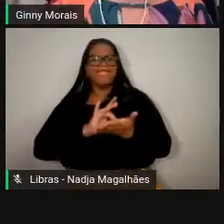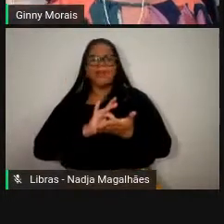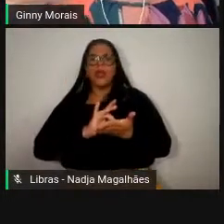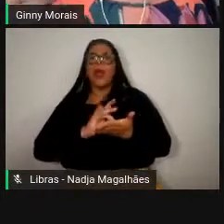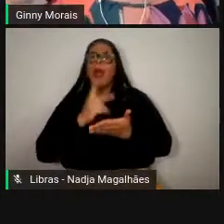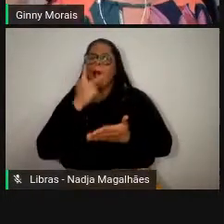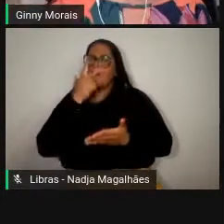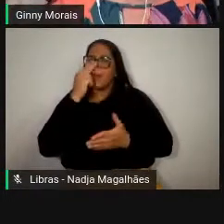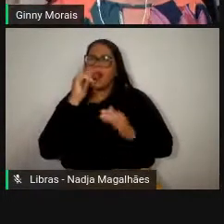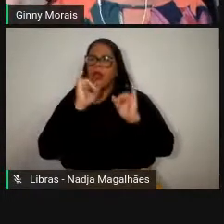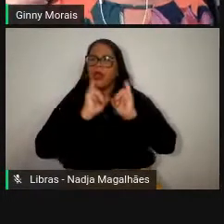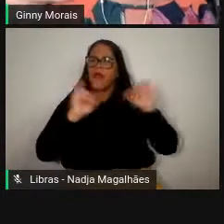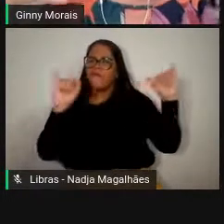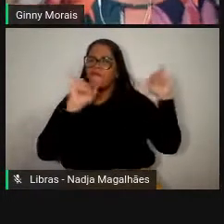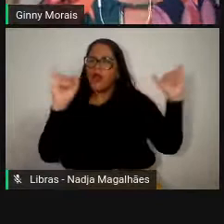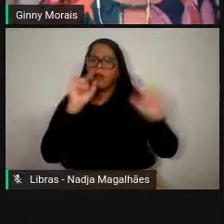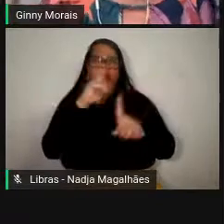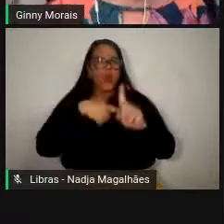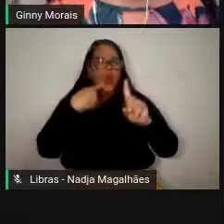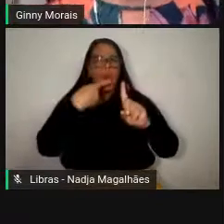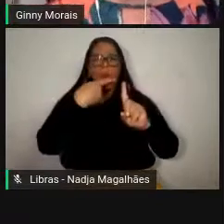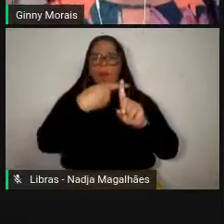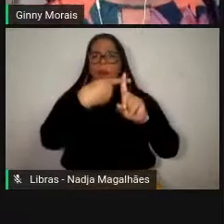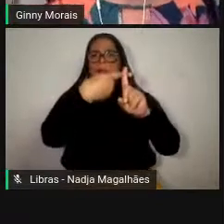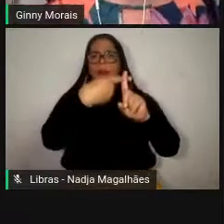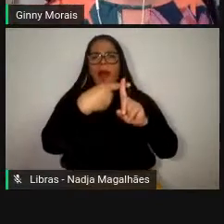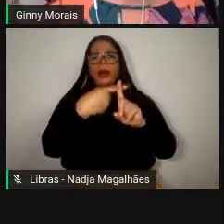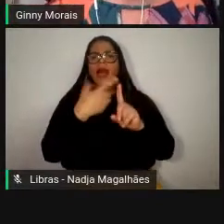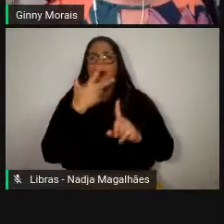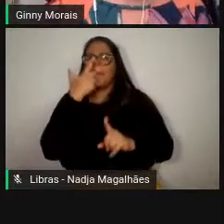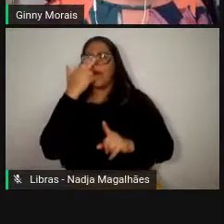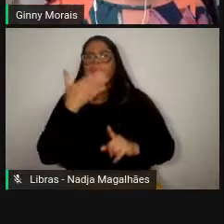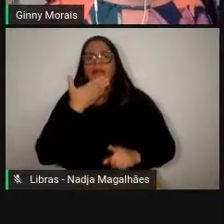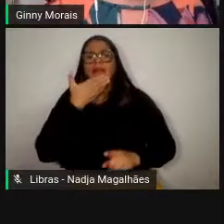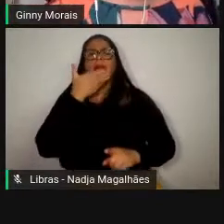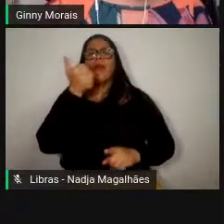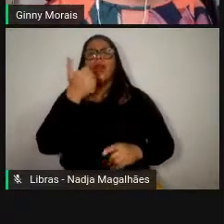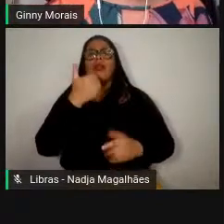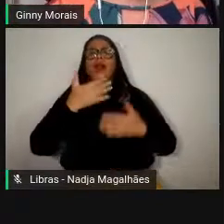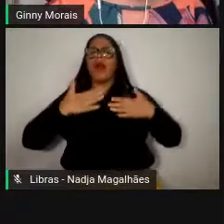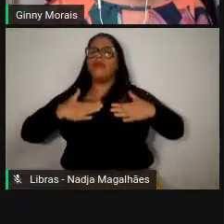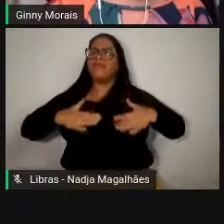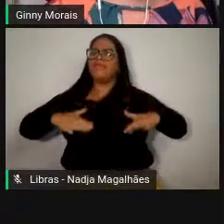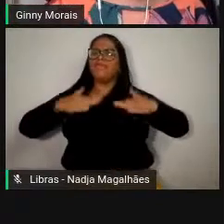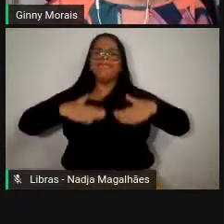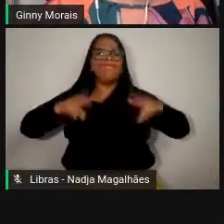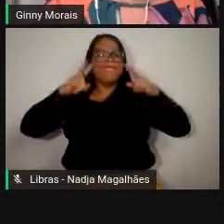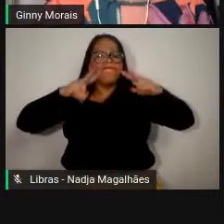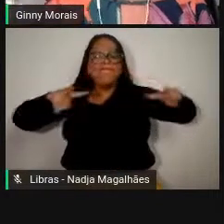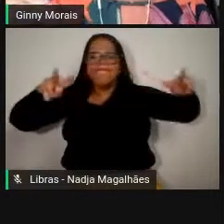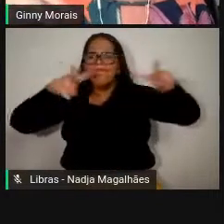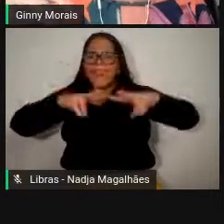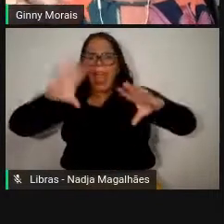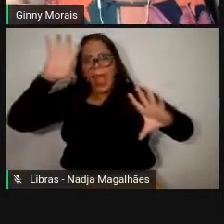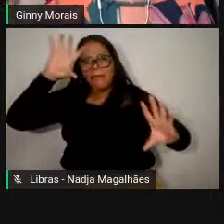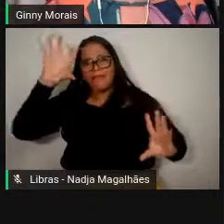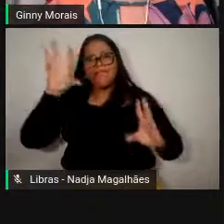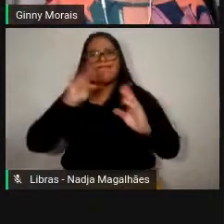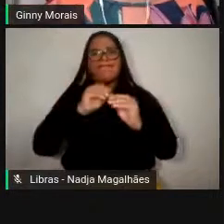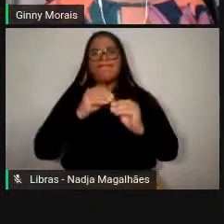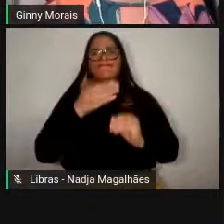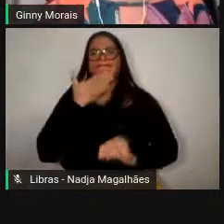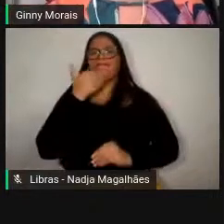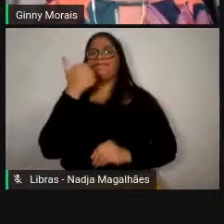mais, é um conteúdo a mais que situa melhor a pessoa que está assistindo à transmissão.